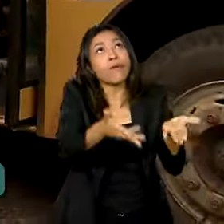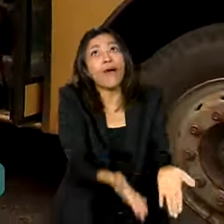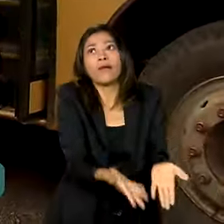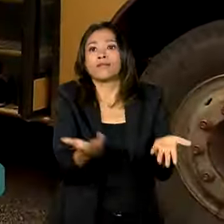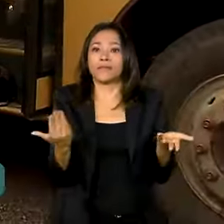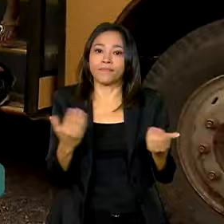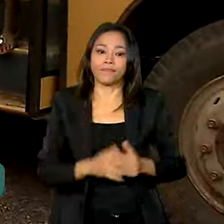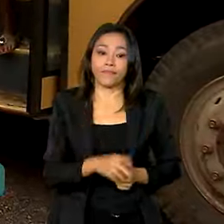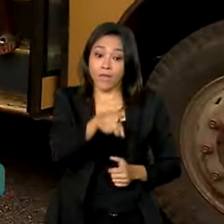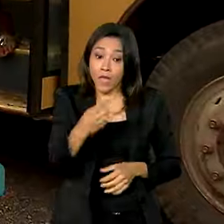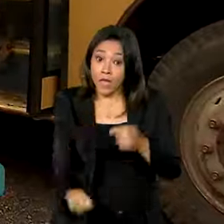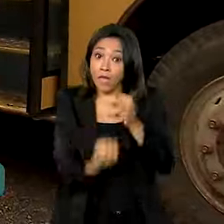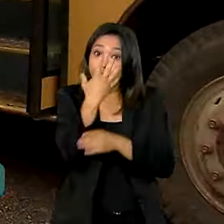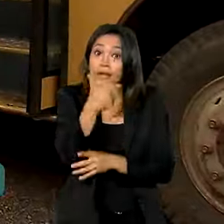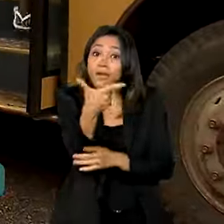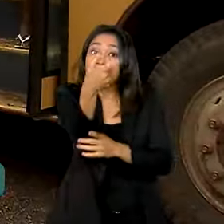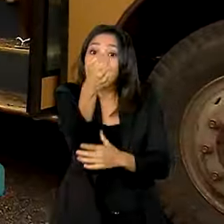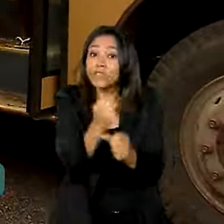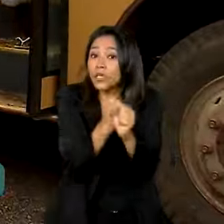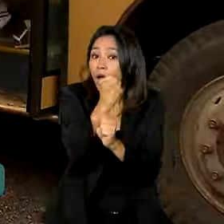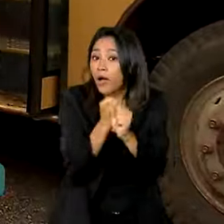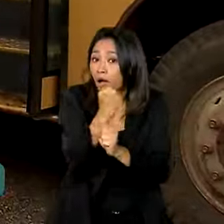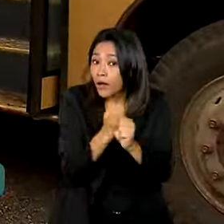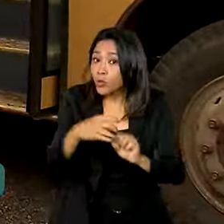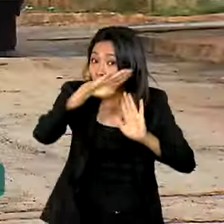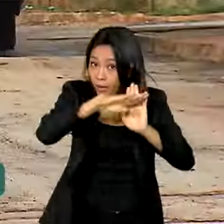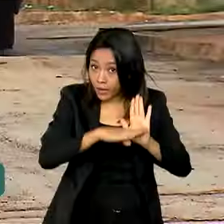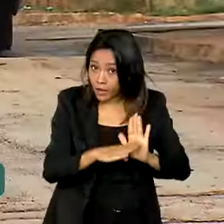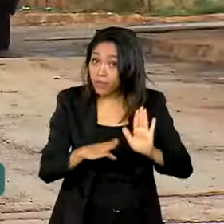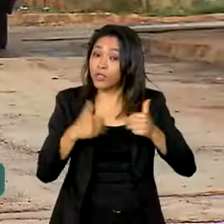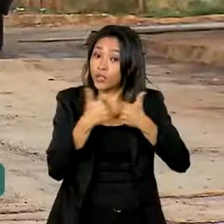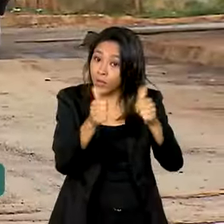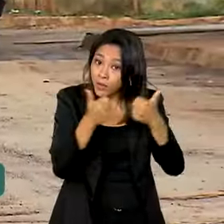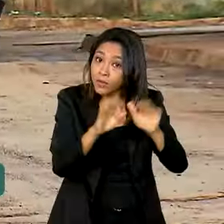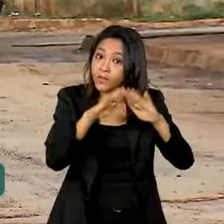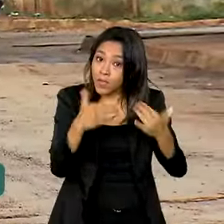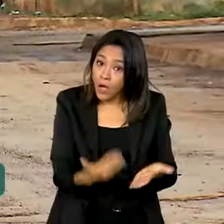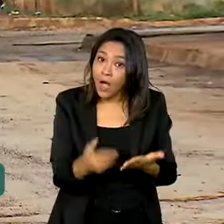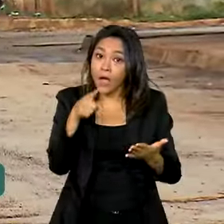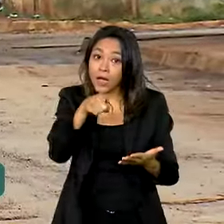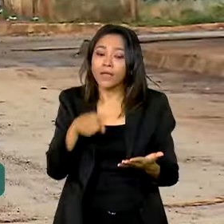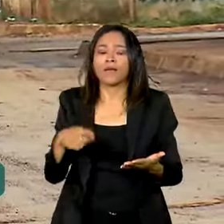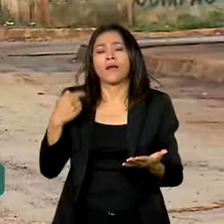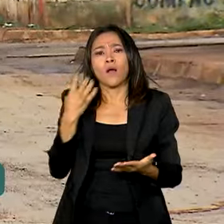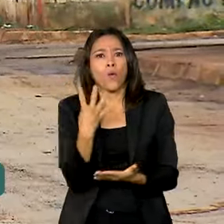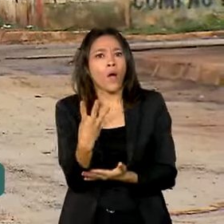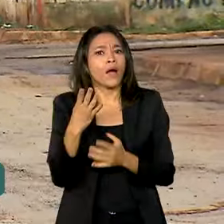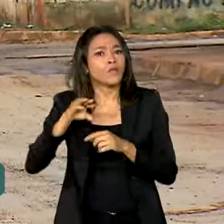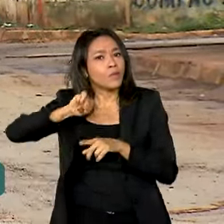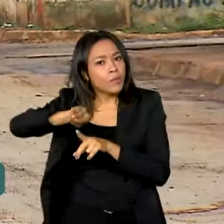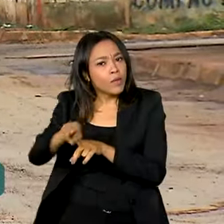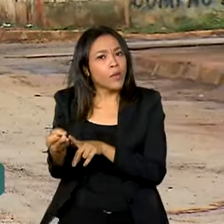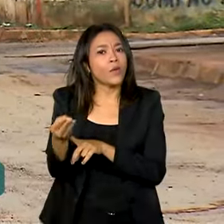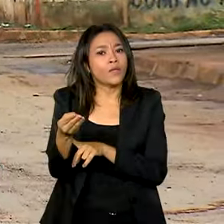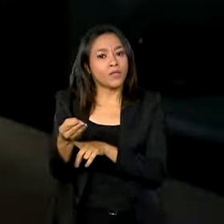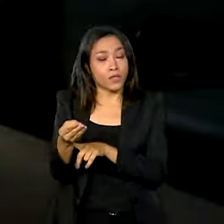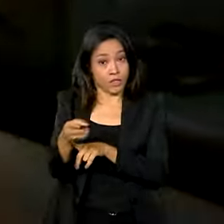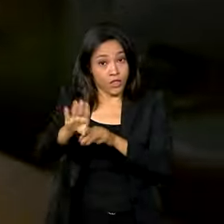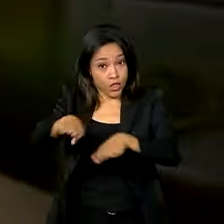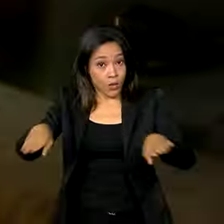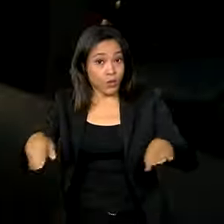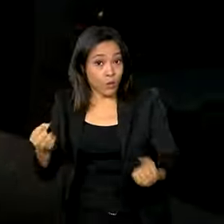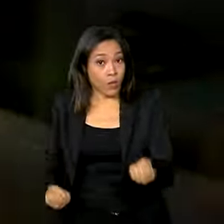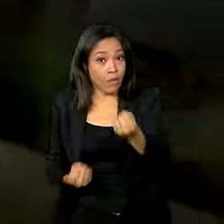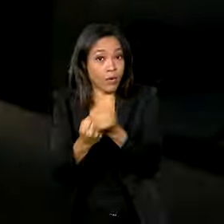há 20 anos, o Programa Nacional de Apoio ao Transporte Escolar atende mais de 4 milhões de alunos com assistência técnica